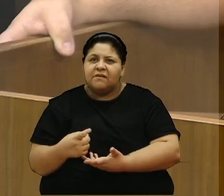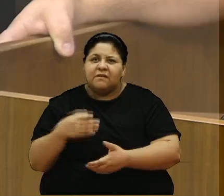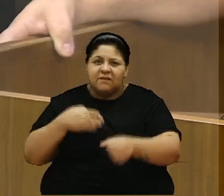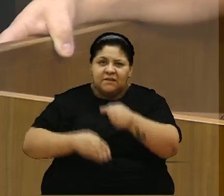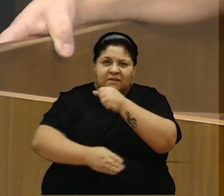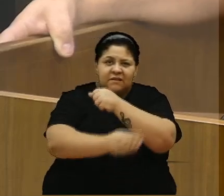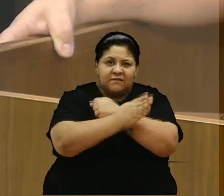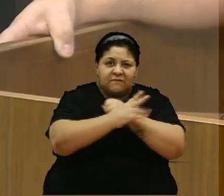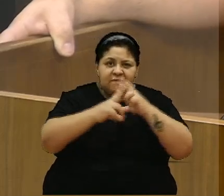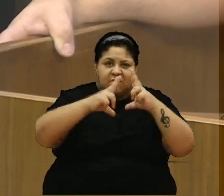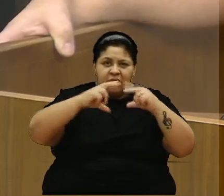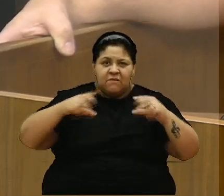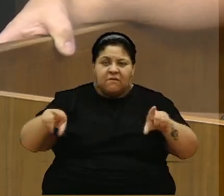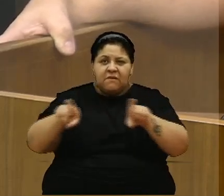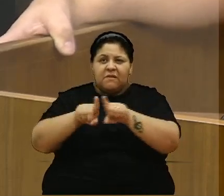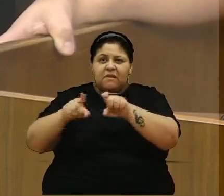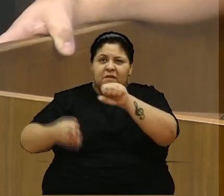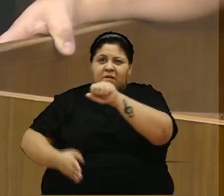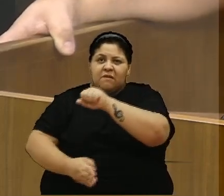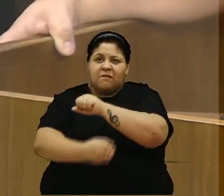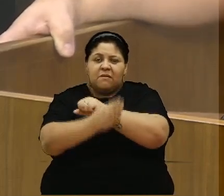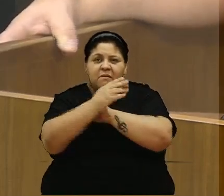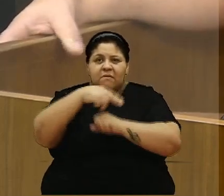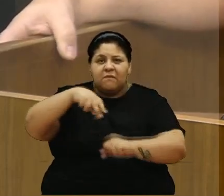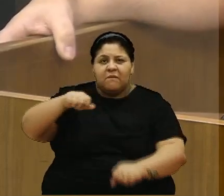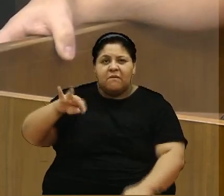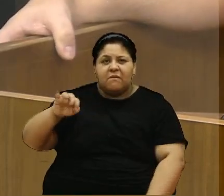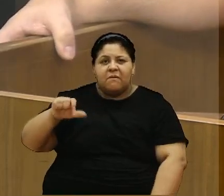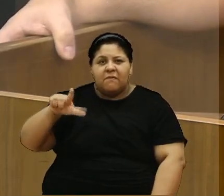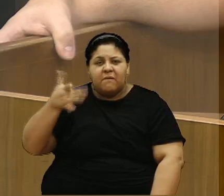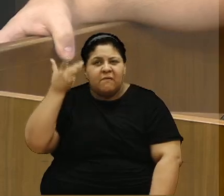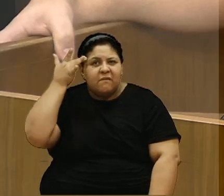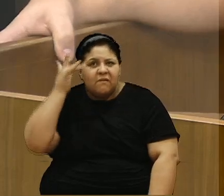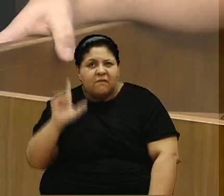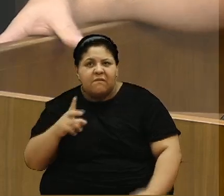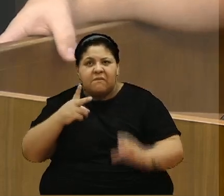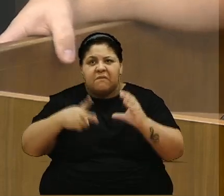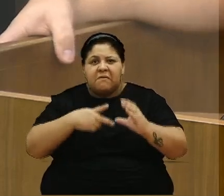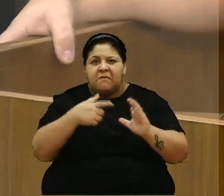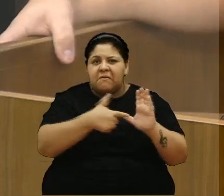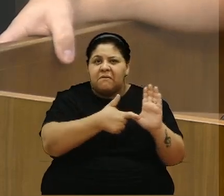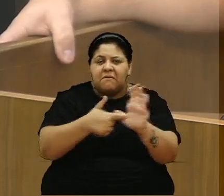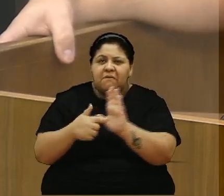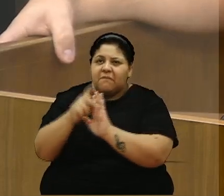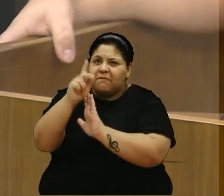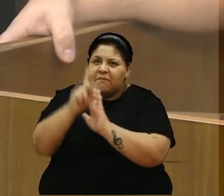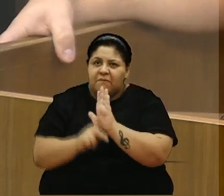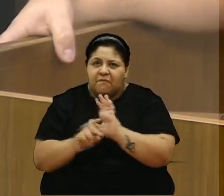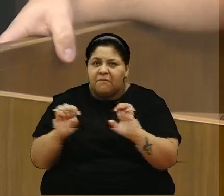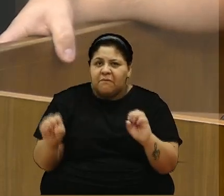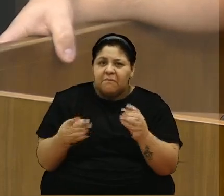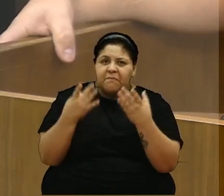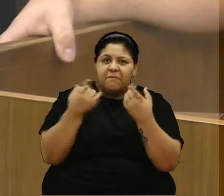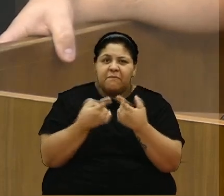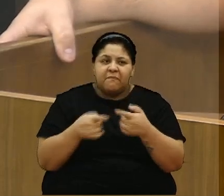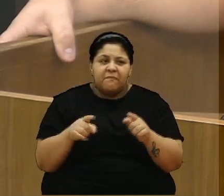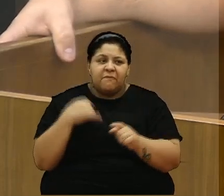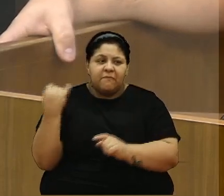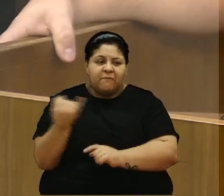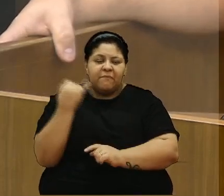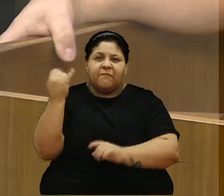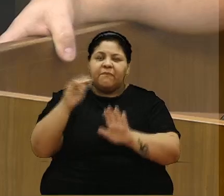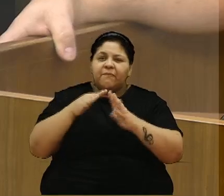está em Florianópolis, depois tem uma viagem para Natal, não sei se a Câmara está apresentando algum projeto nesses eventos, mas seria importante a